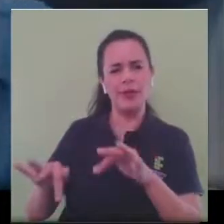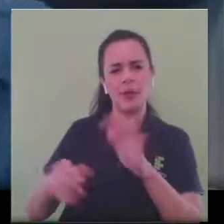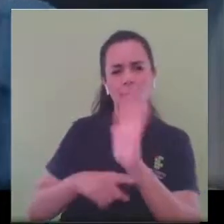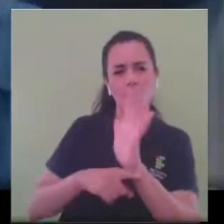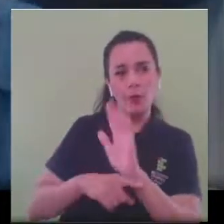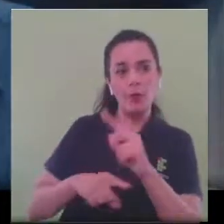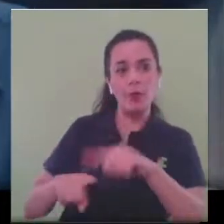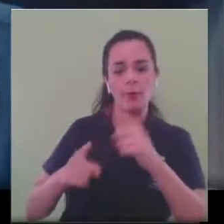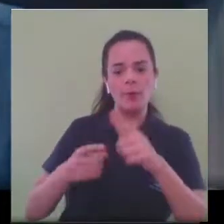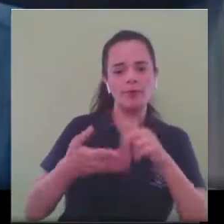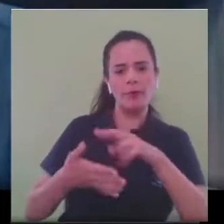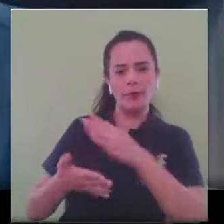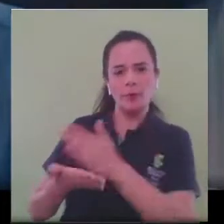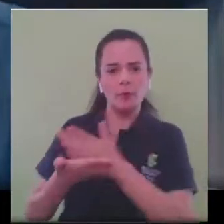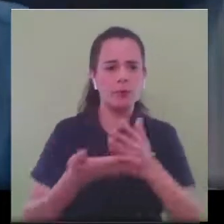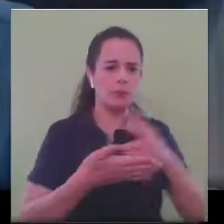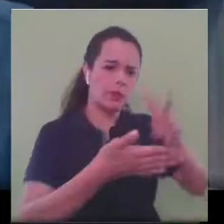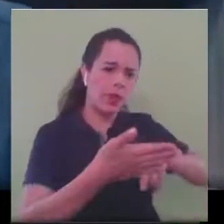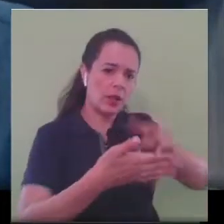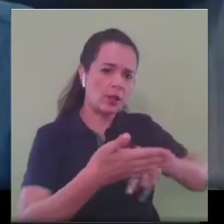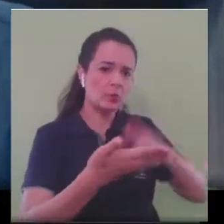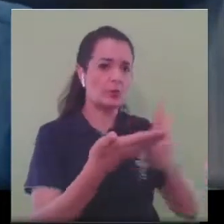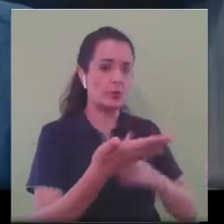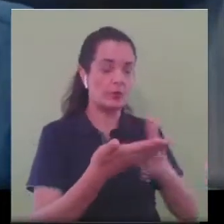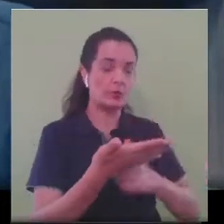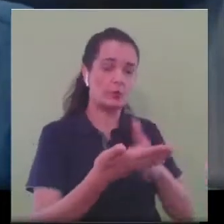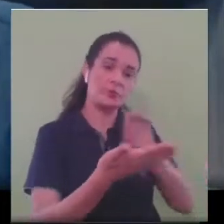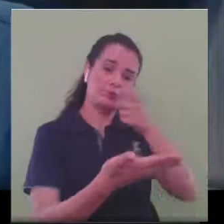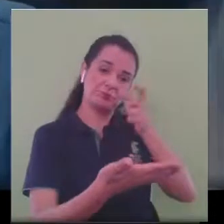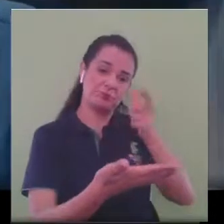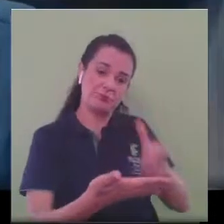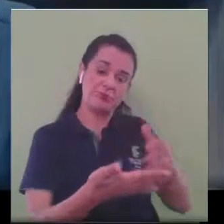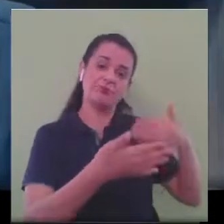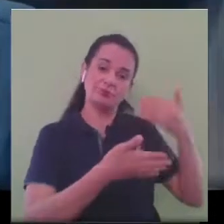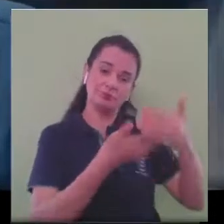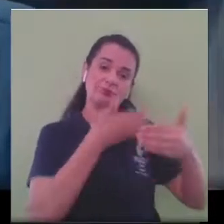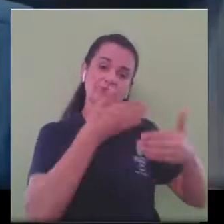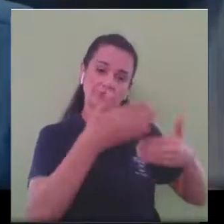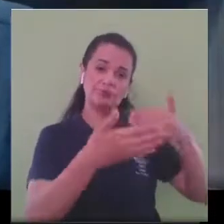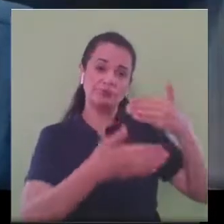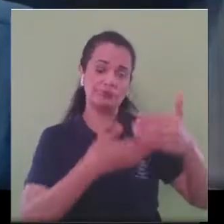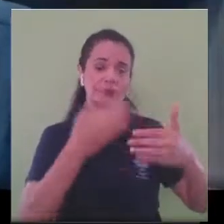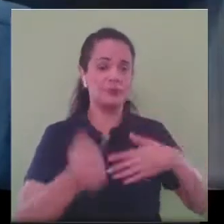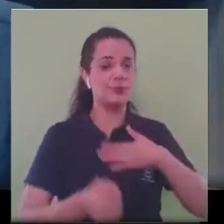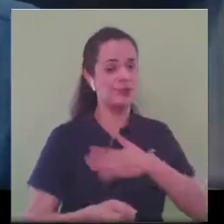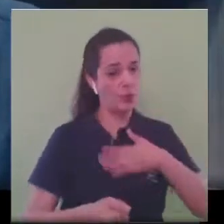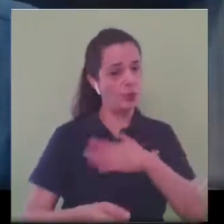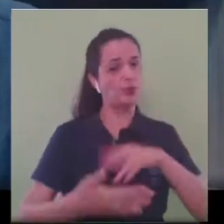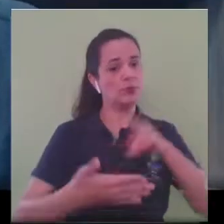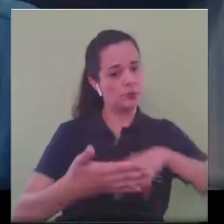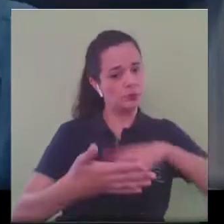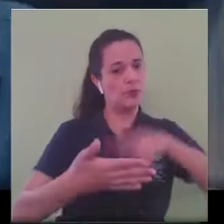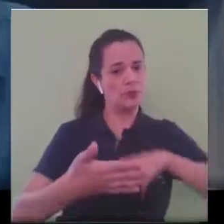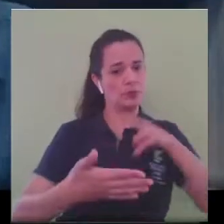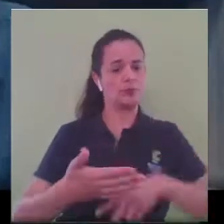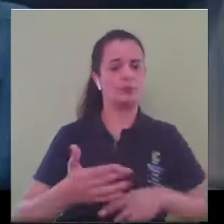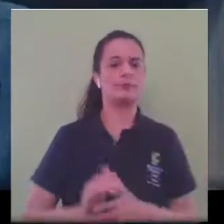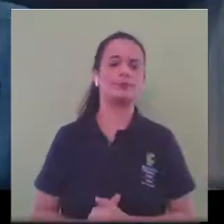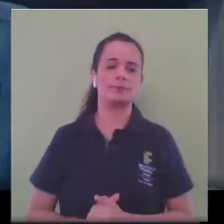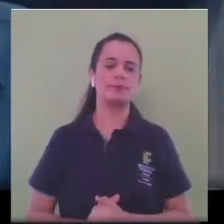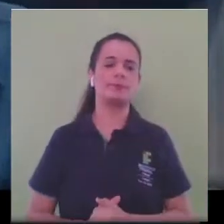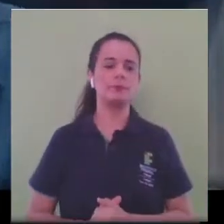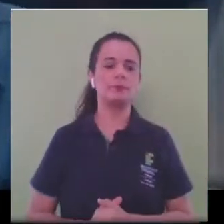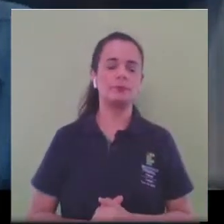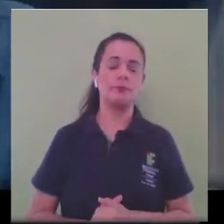vai começar a se interessar por isso. E aí, com o passar do tempo, você vai desenvolvendo o seu gosto pela leitura. É, evidentemente que você não pode